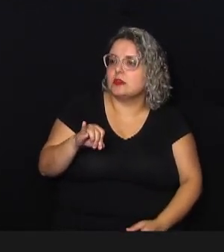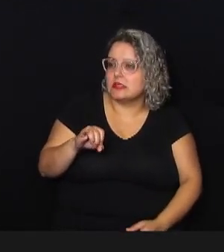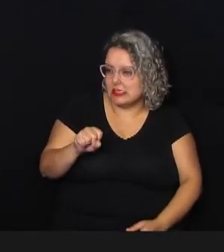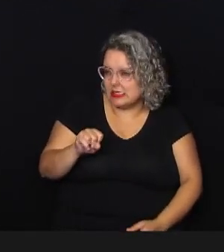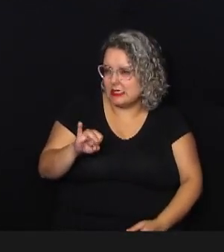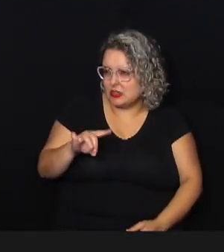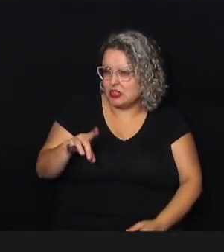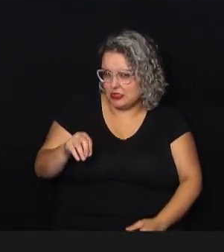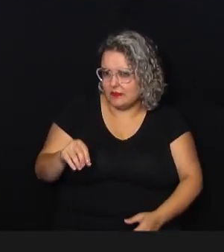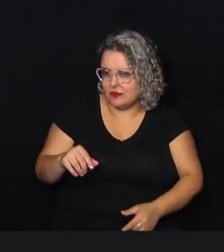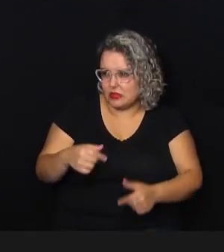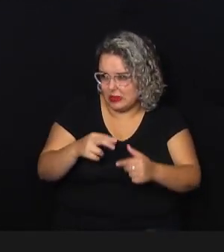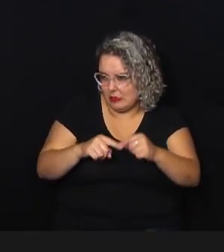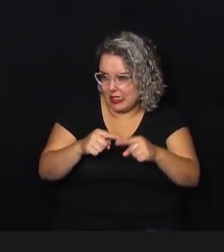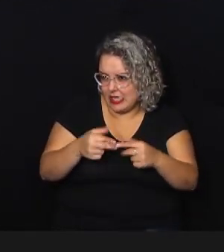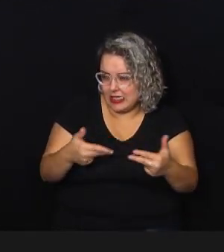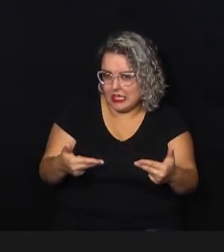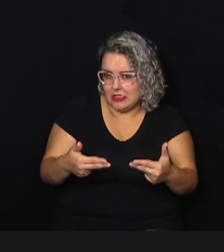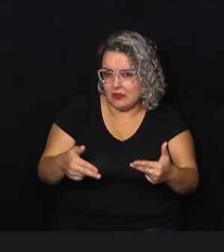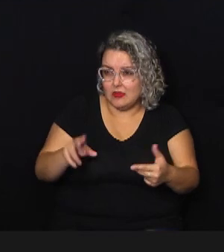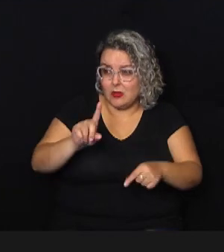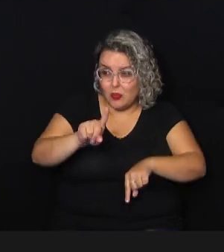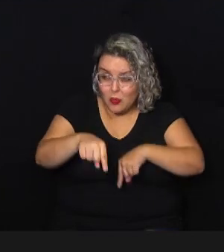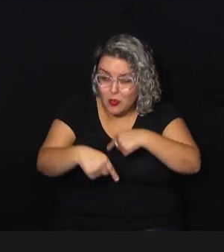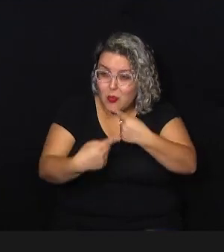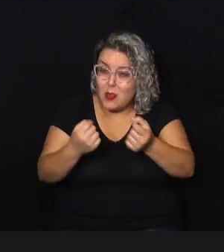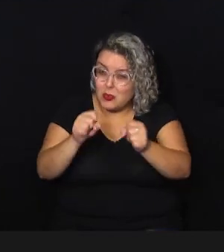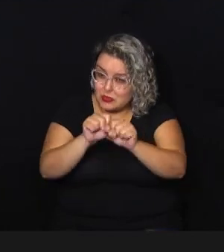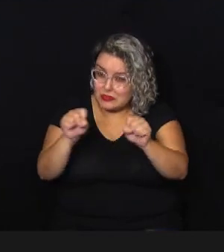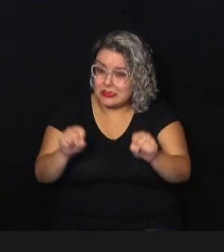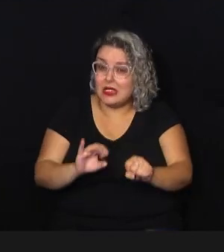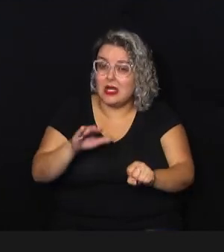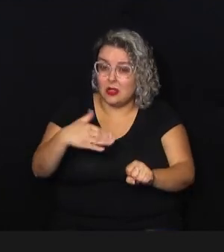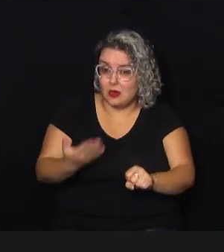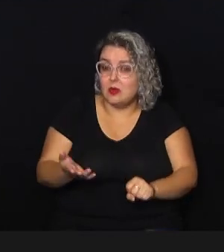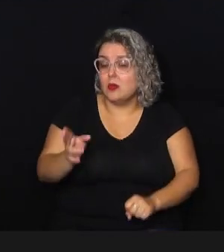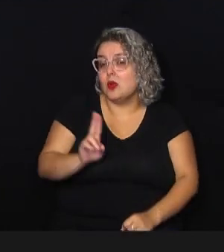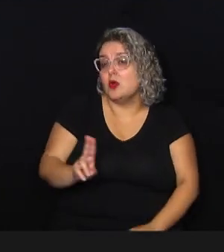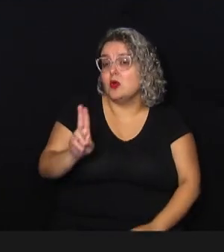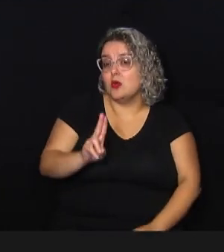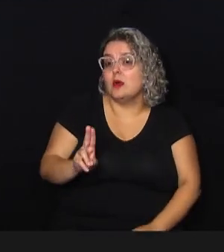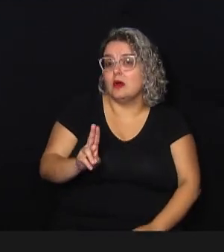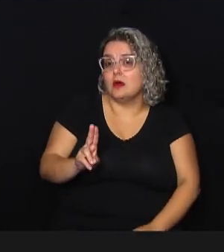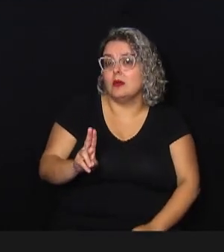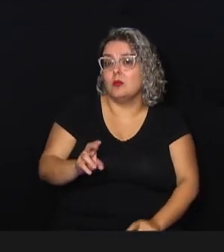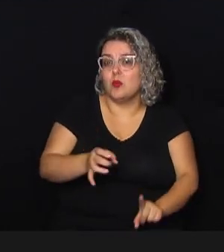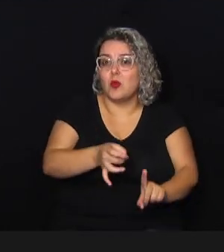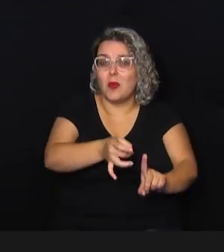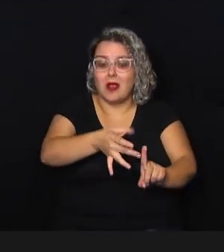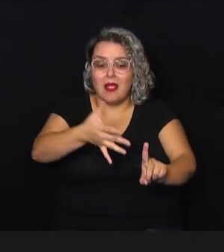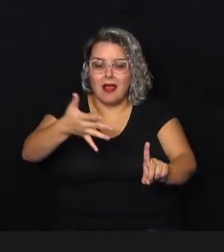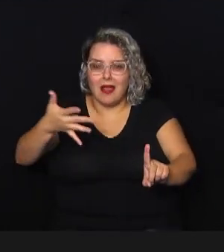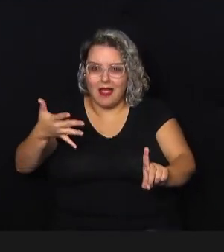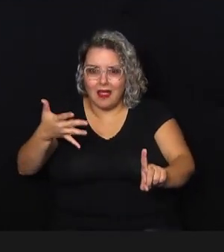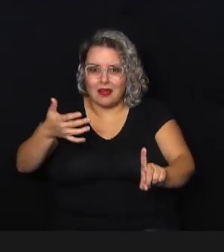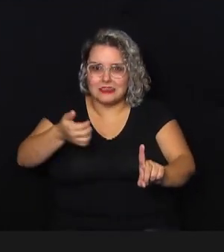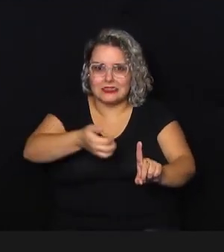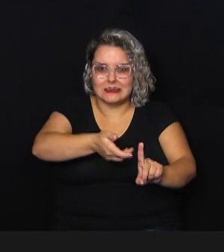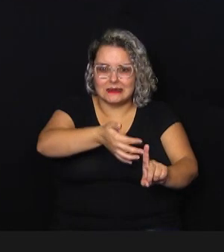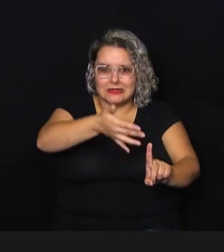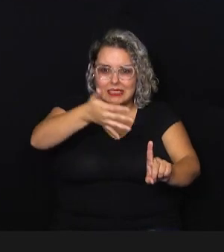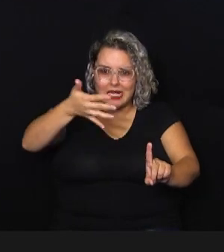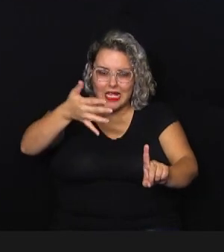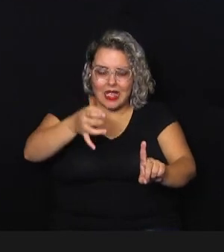com outros sistemas que podem ser utilizados por hackers como